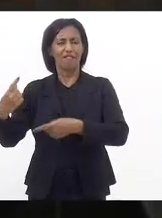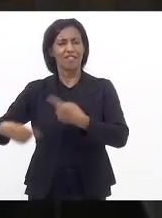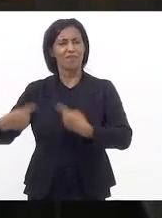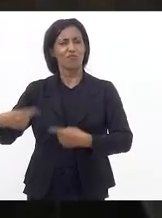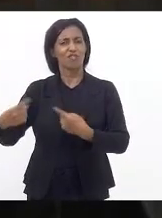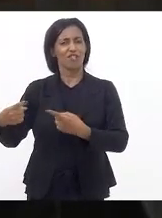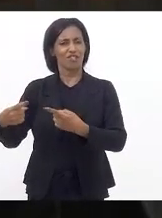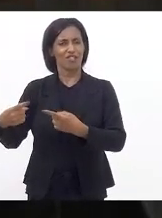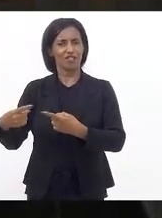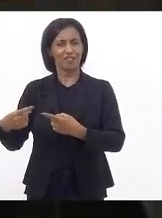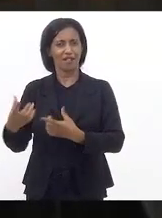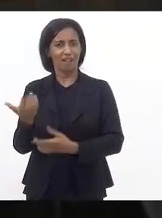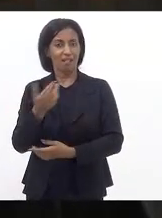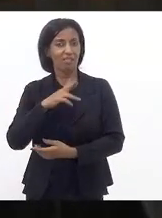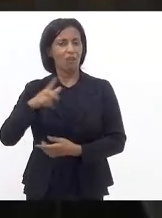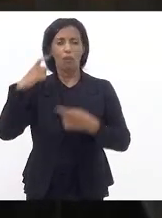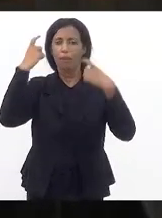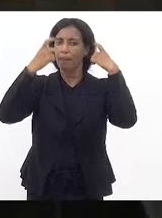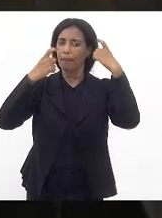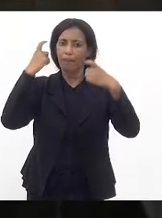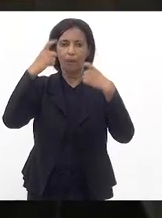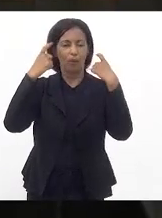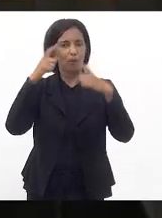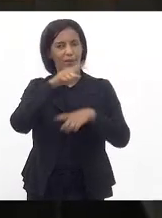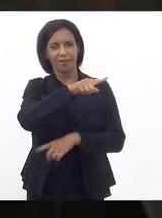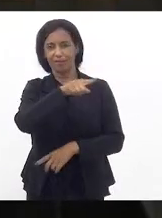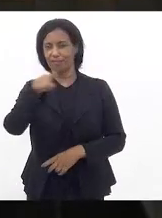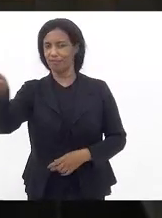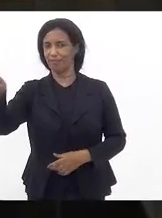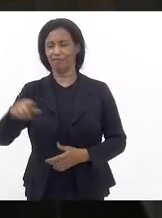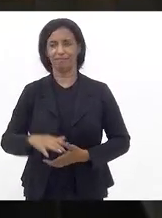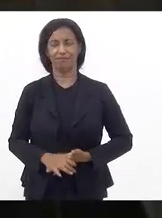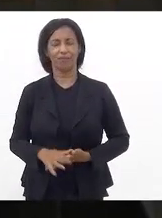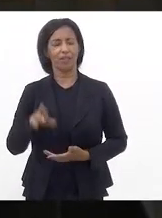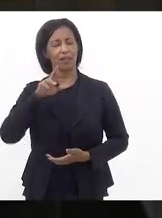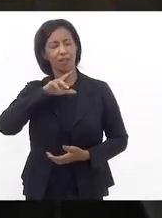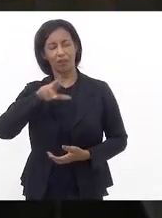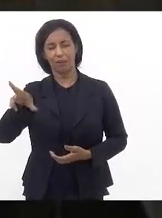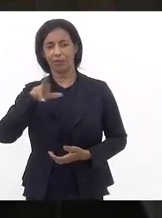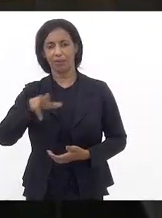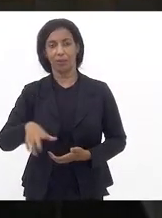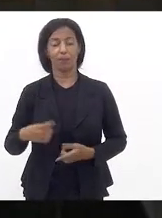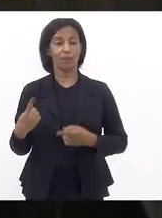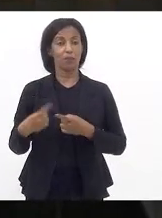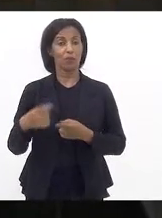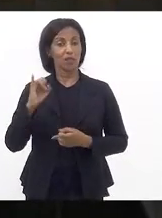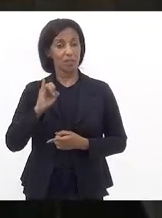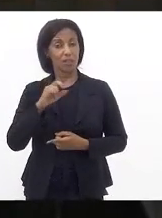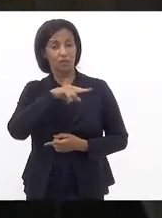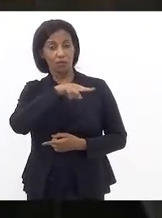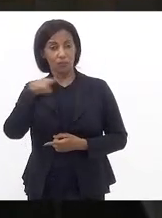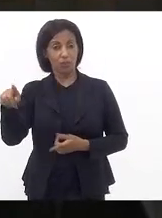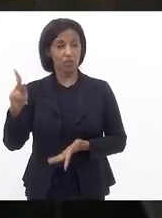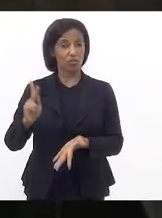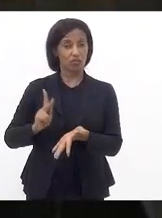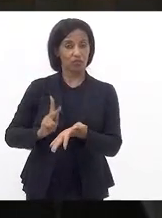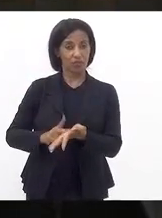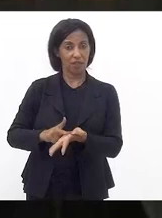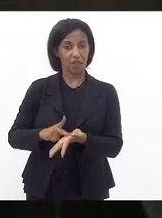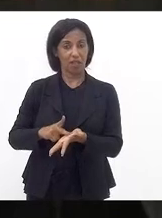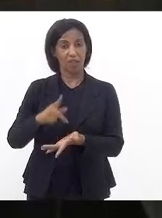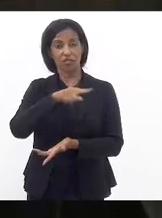política não é preocupação com os senhores e com as senhoras não são porque se fosse de verdade